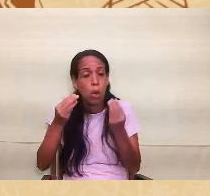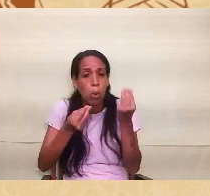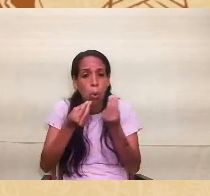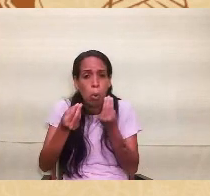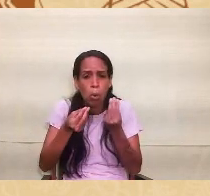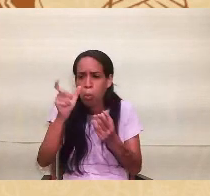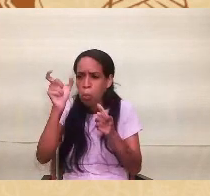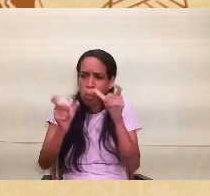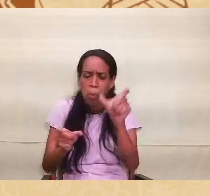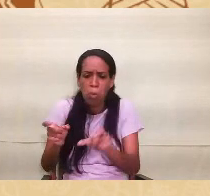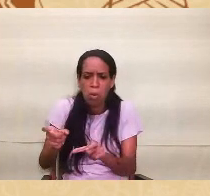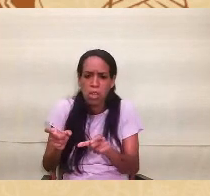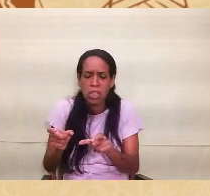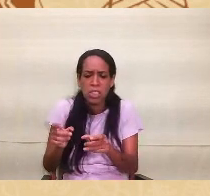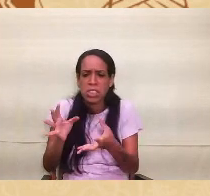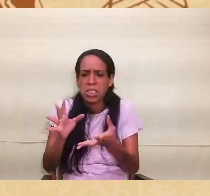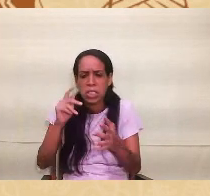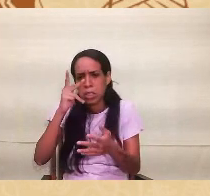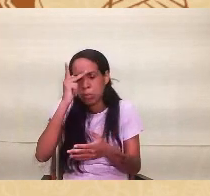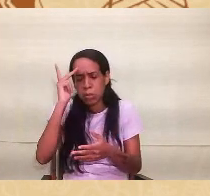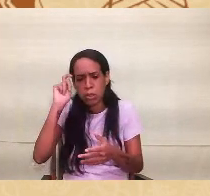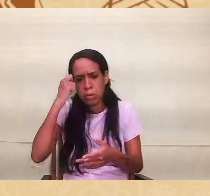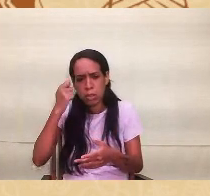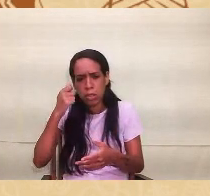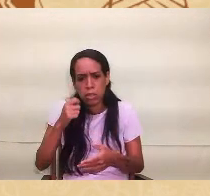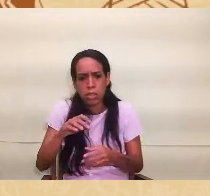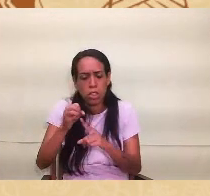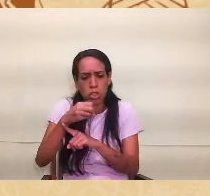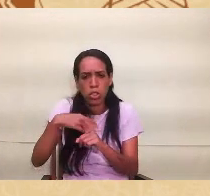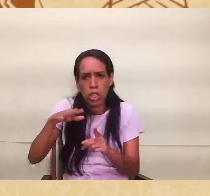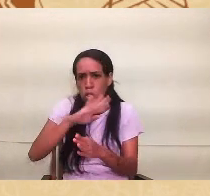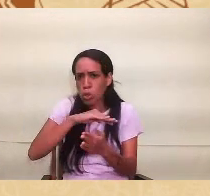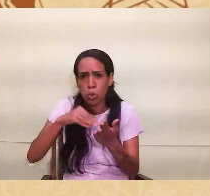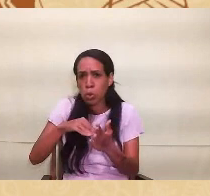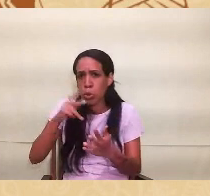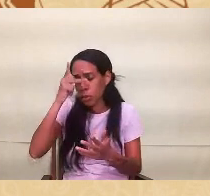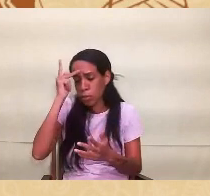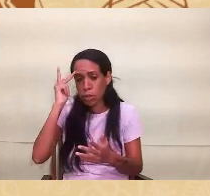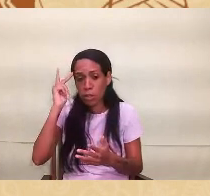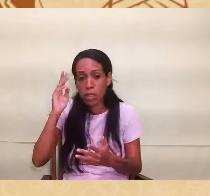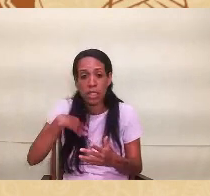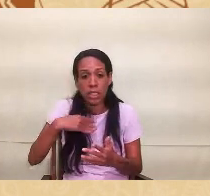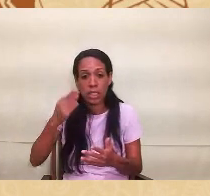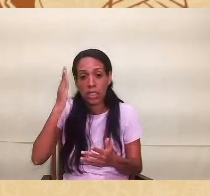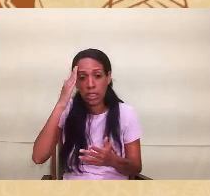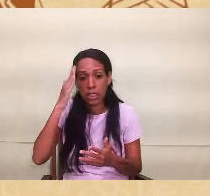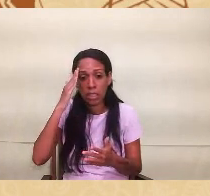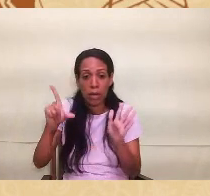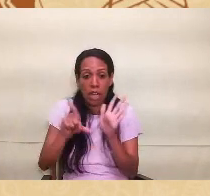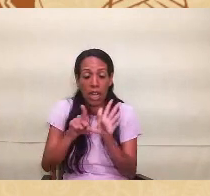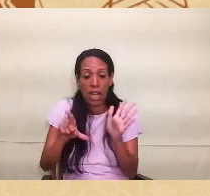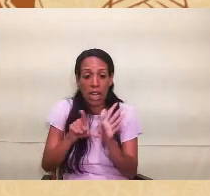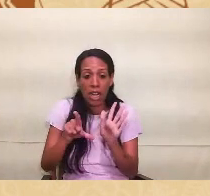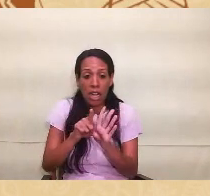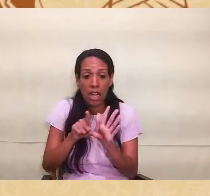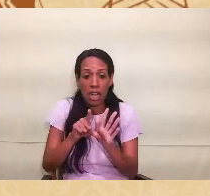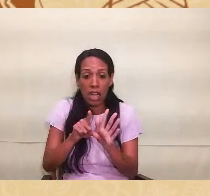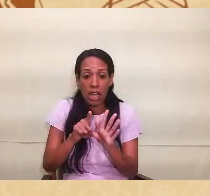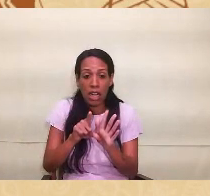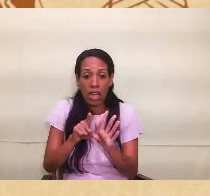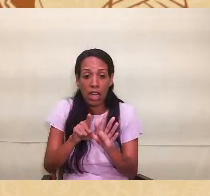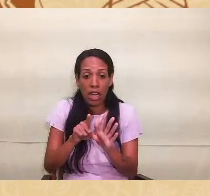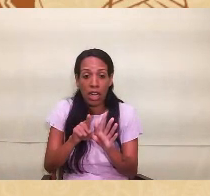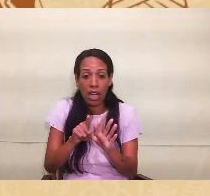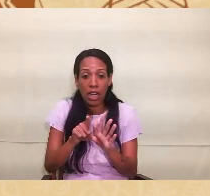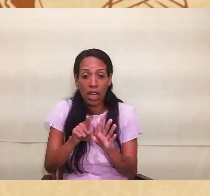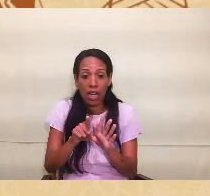comportamento, os gestos, né? Sociais e culturais do negro. E eu queria saber se essa lei, né, sendo... Então, as